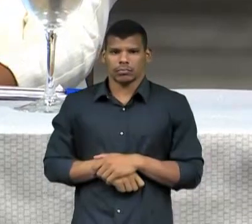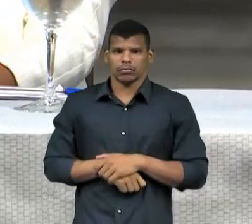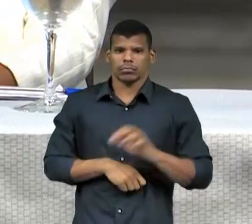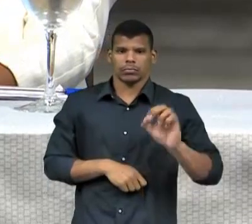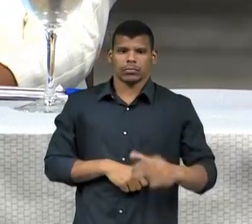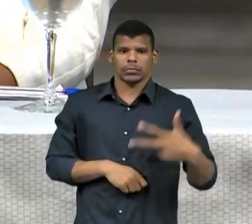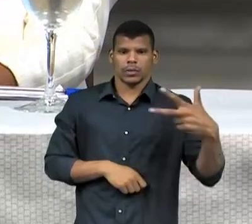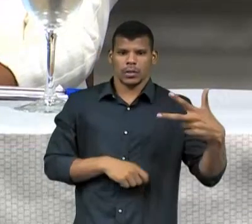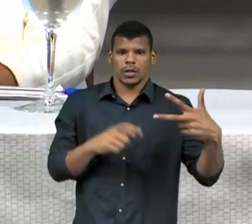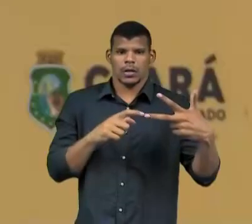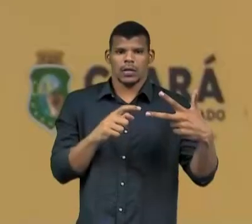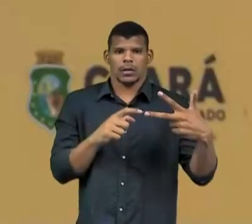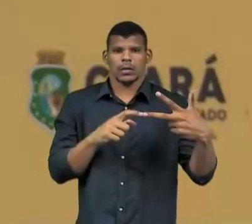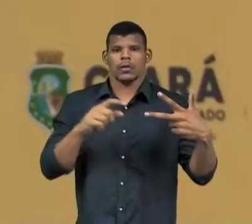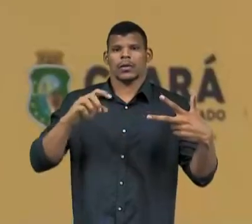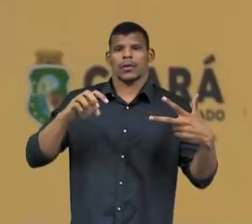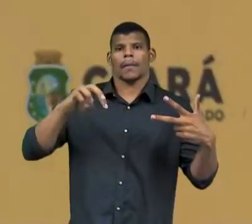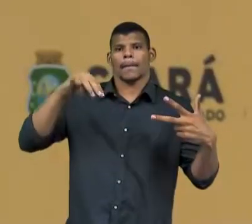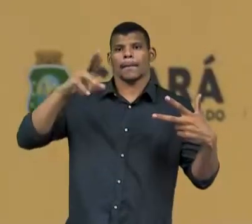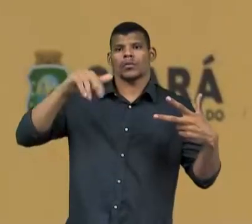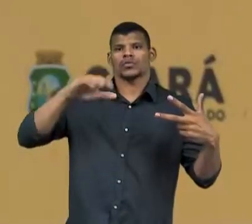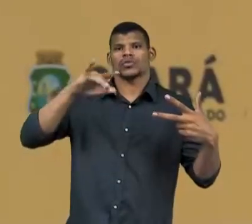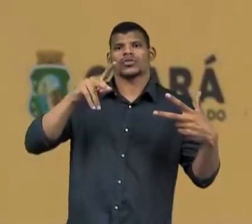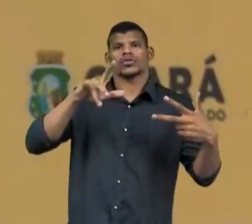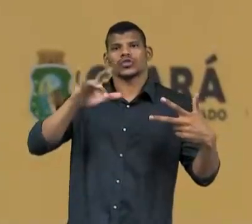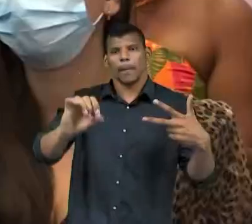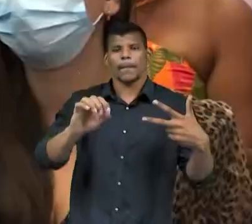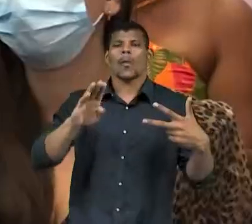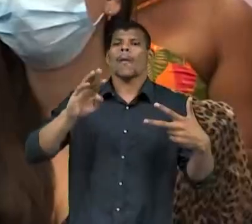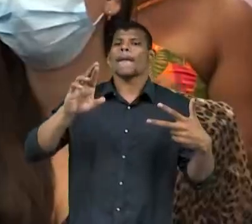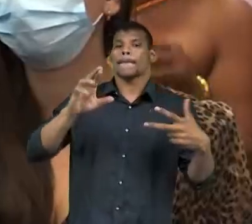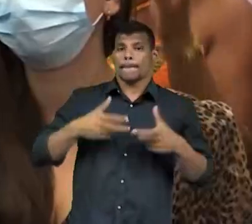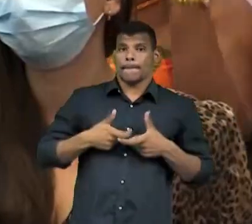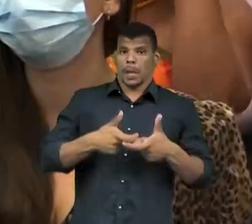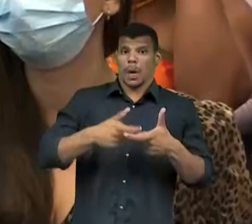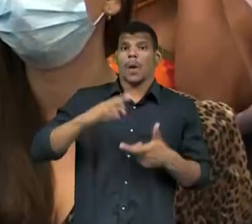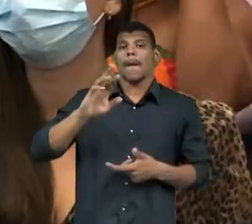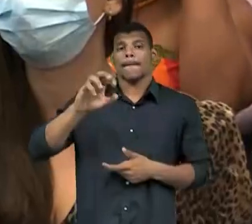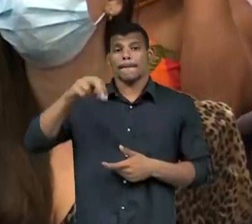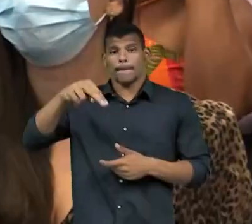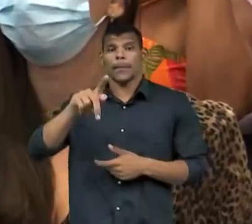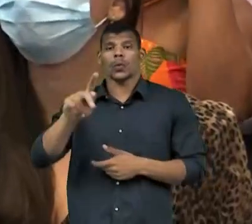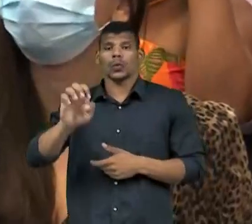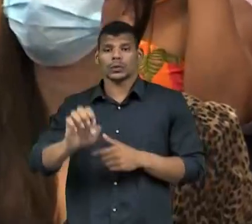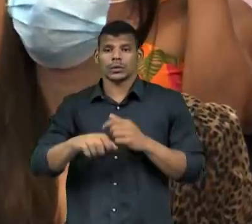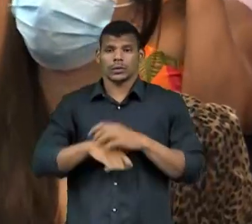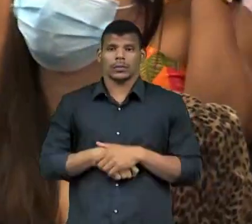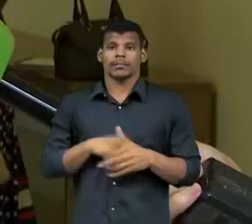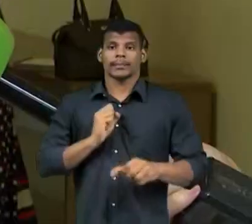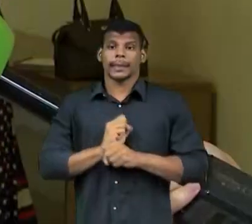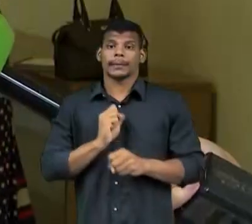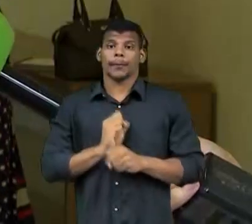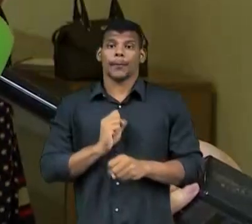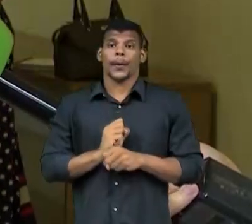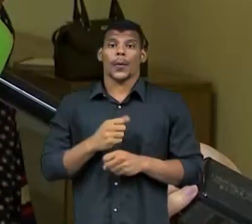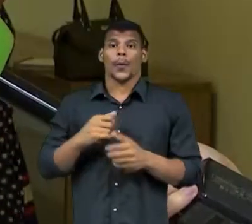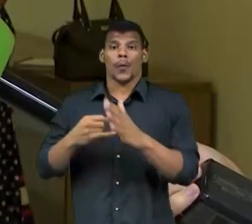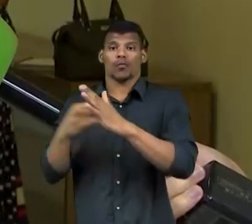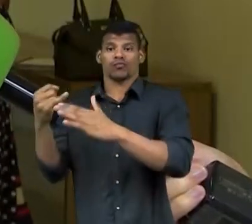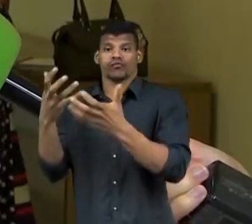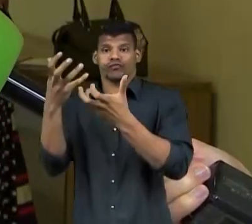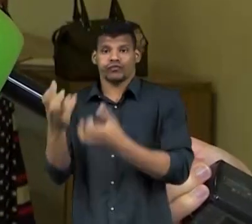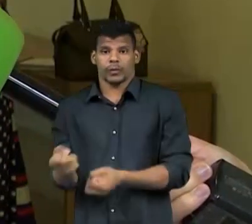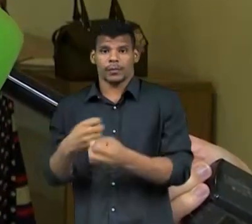com planos prontos, mas ainda aguardando validação de órgãos deliberativos. Teve essa